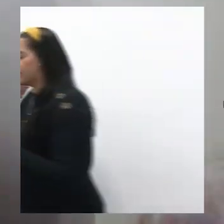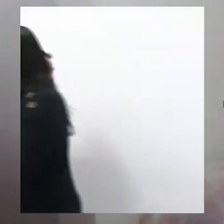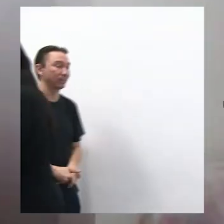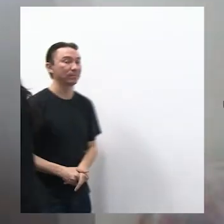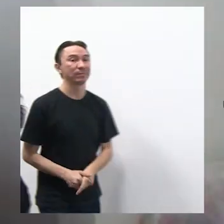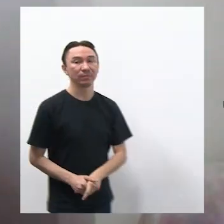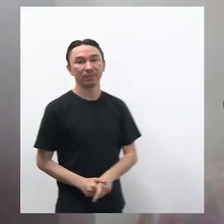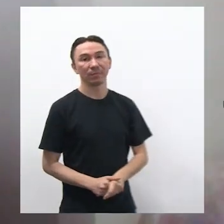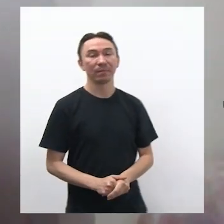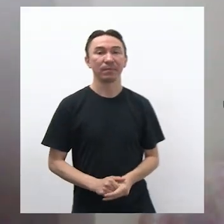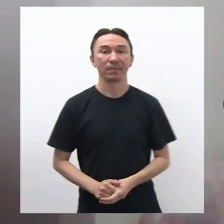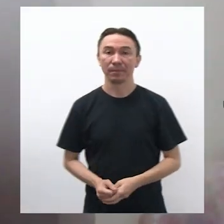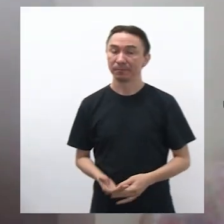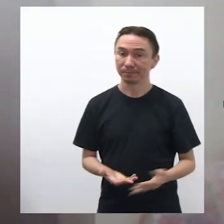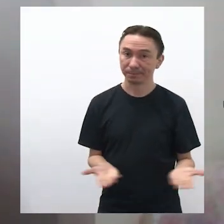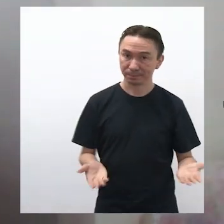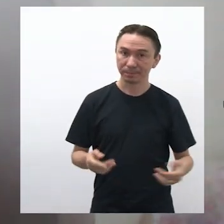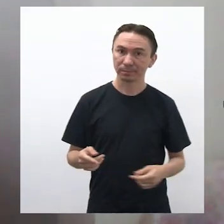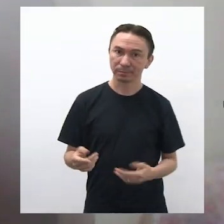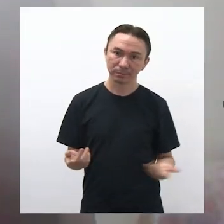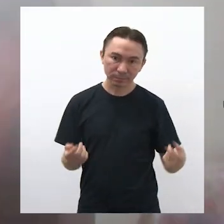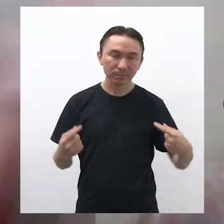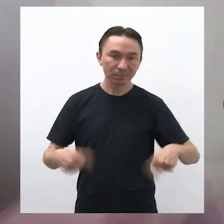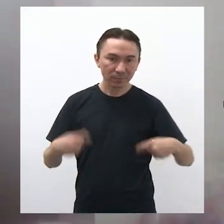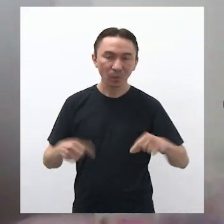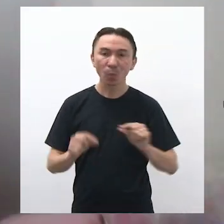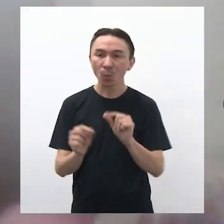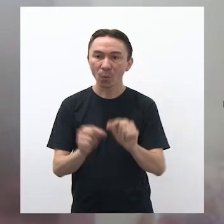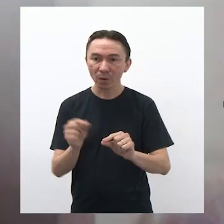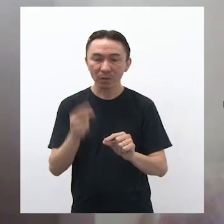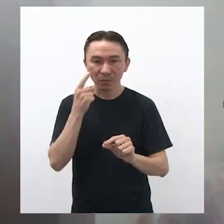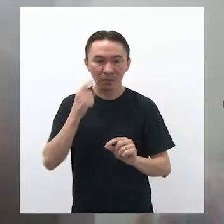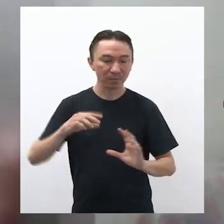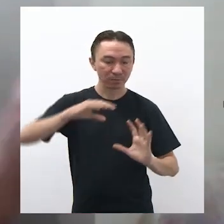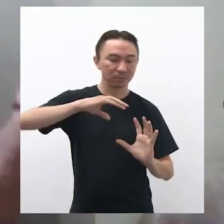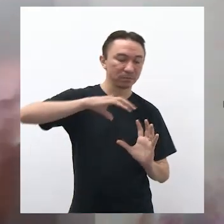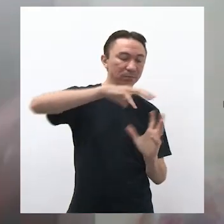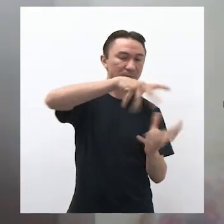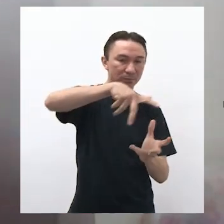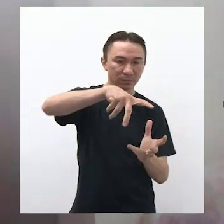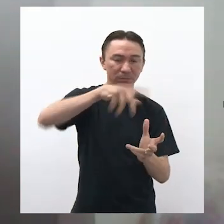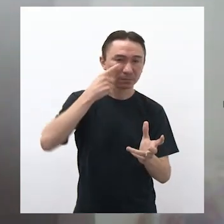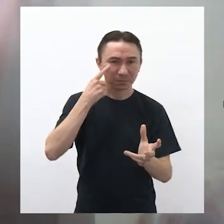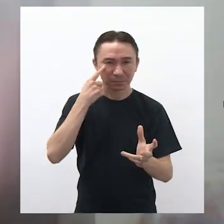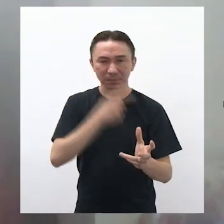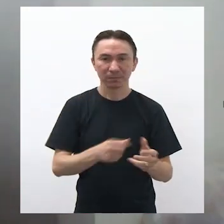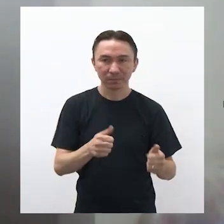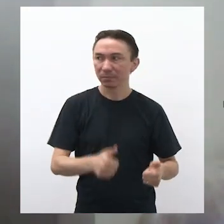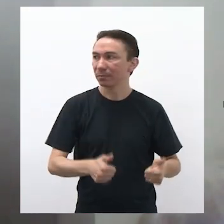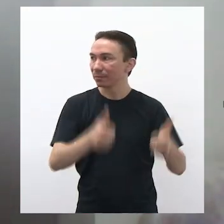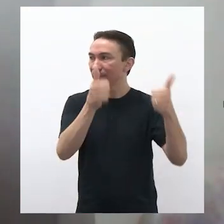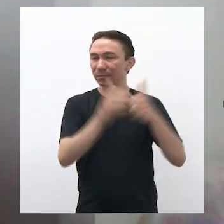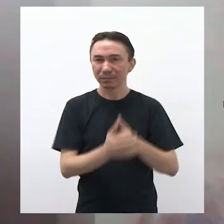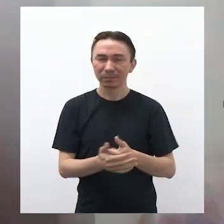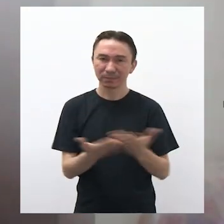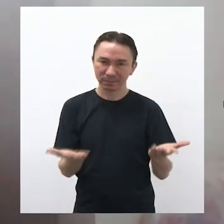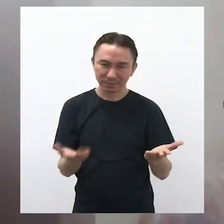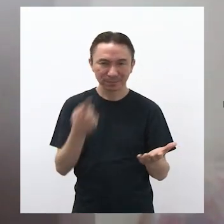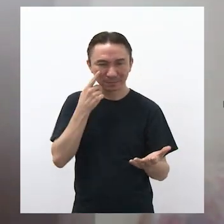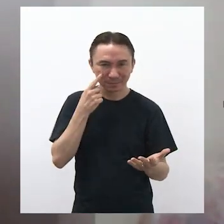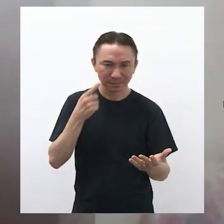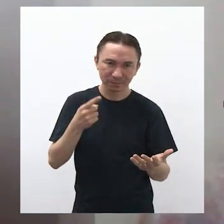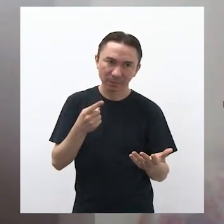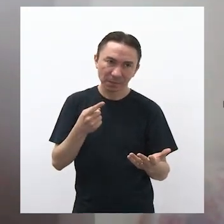ideal. Gente, a gente precisa olhar para um mundo que é melhor, criar possibilidades, né? Pensar, e vai dar tudo